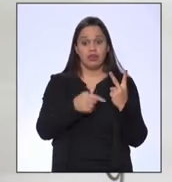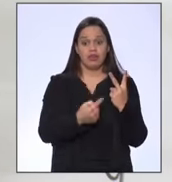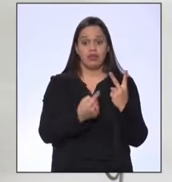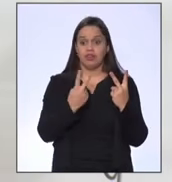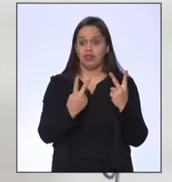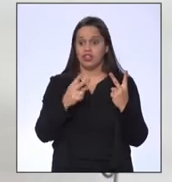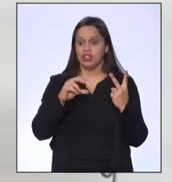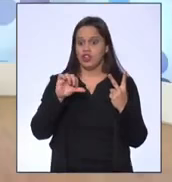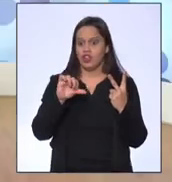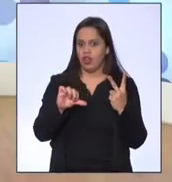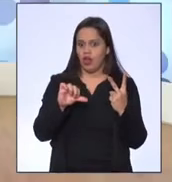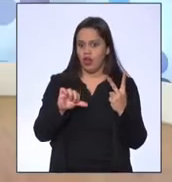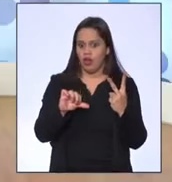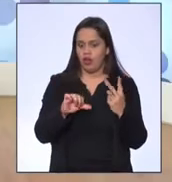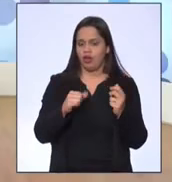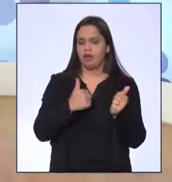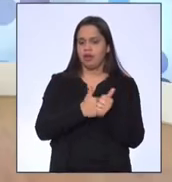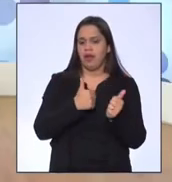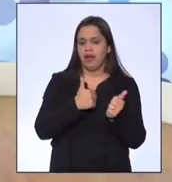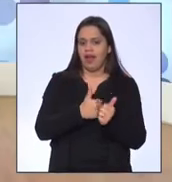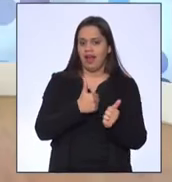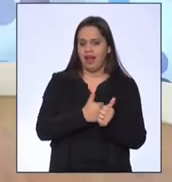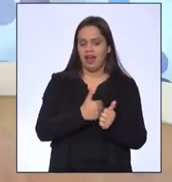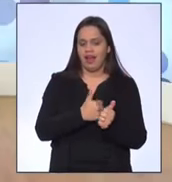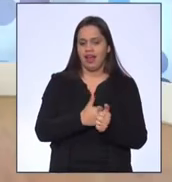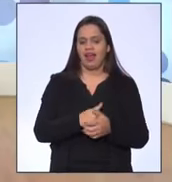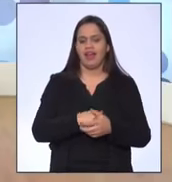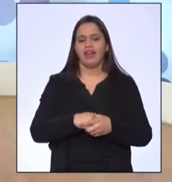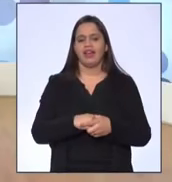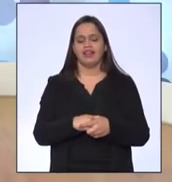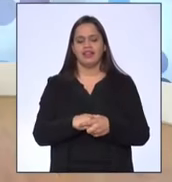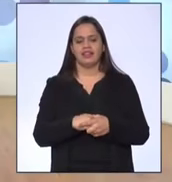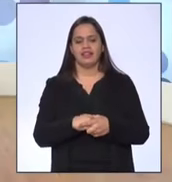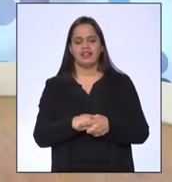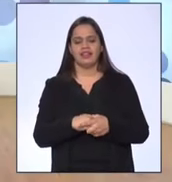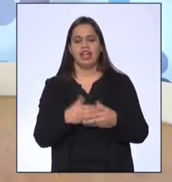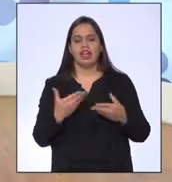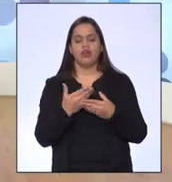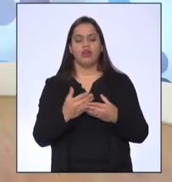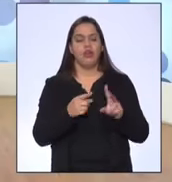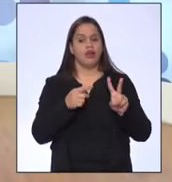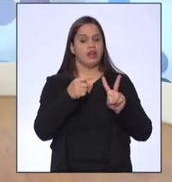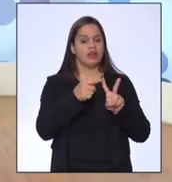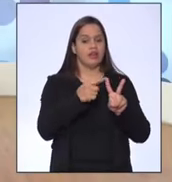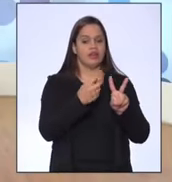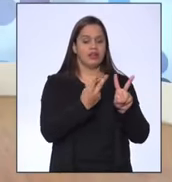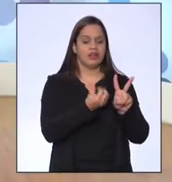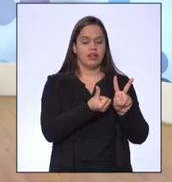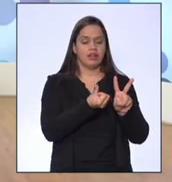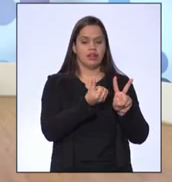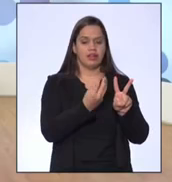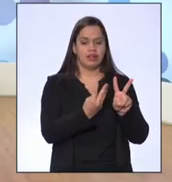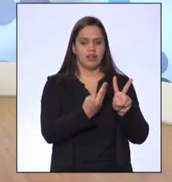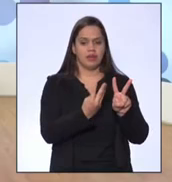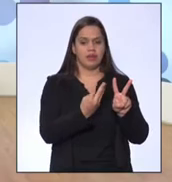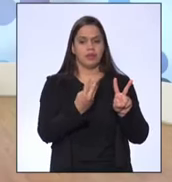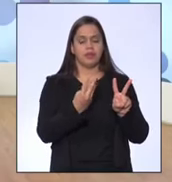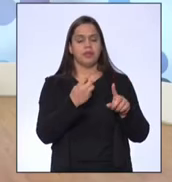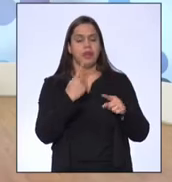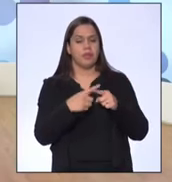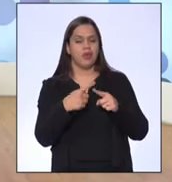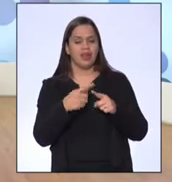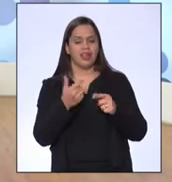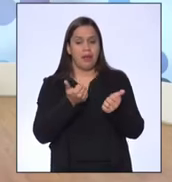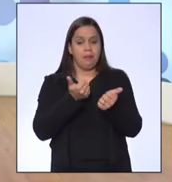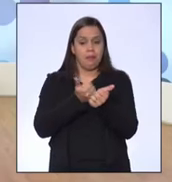5,29. Olha, Chegou bem perto, hein, cheguei bem Isaac? perto, hein? E o raiz de 63? Essa é fácil, hein? Olha, o raiz de 63, como ele está